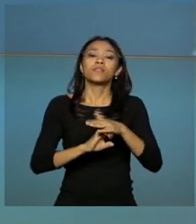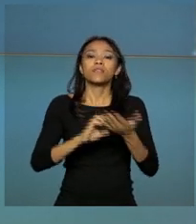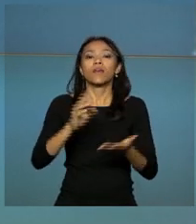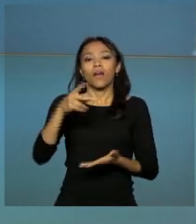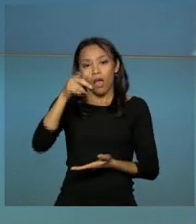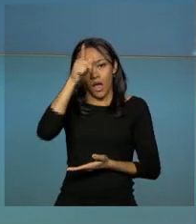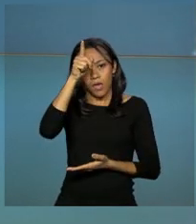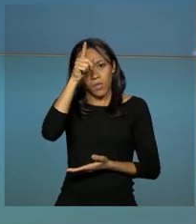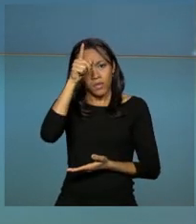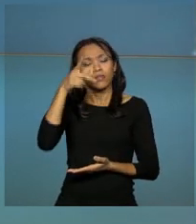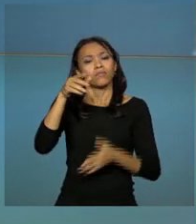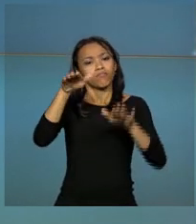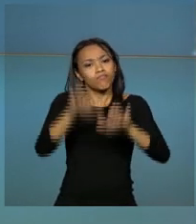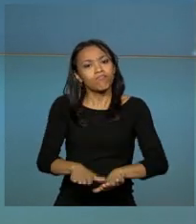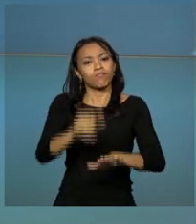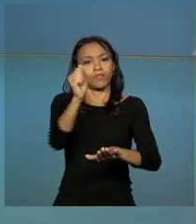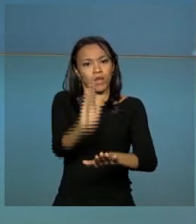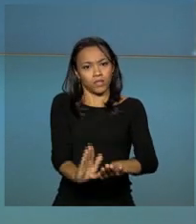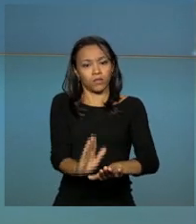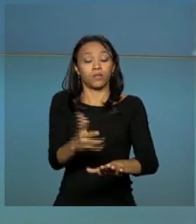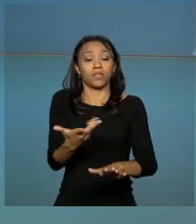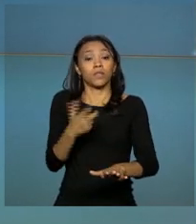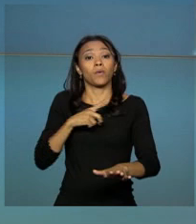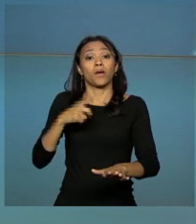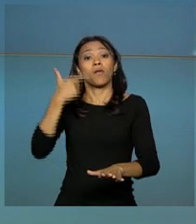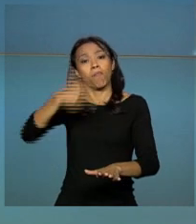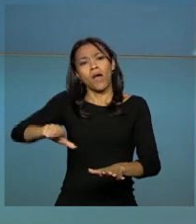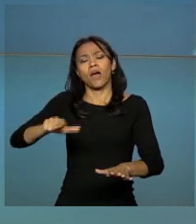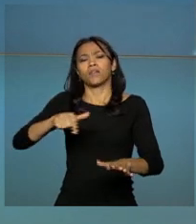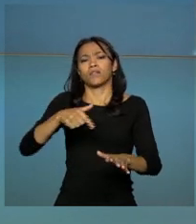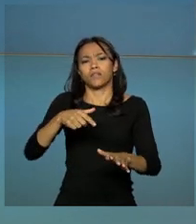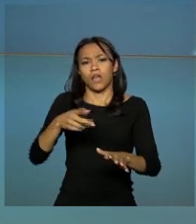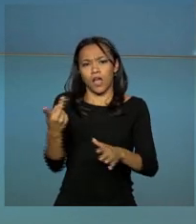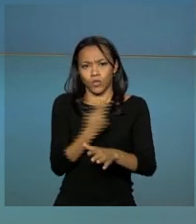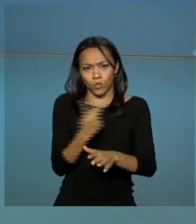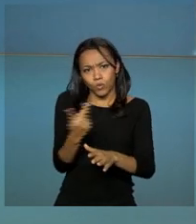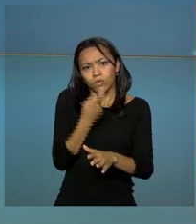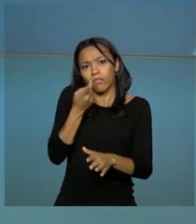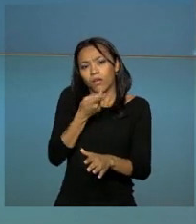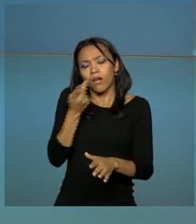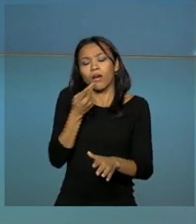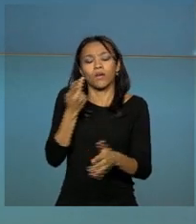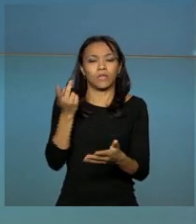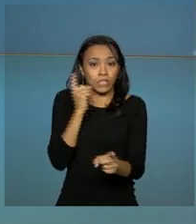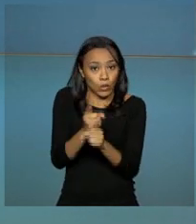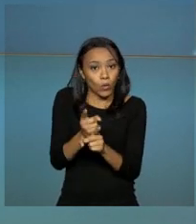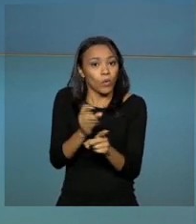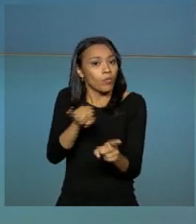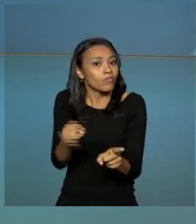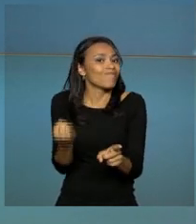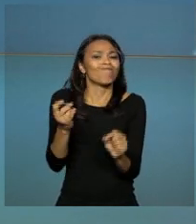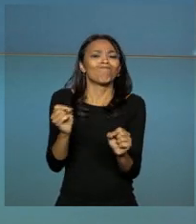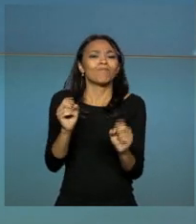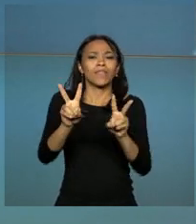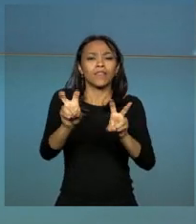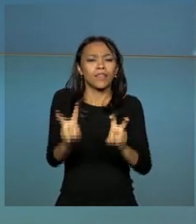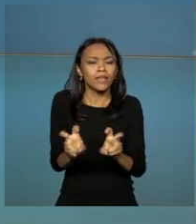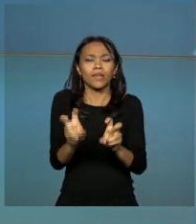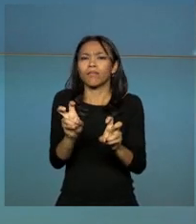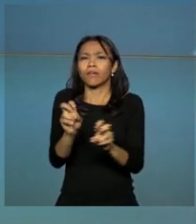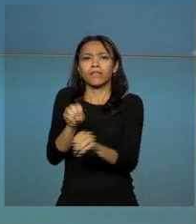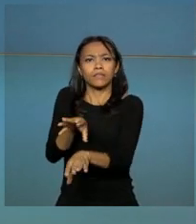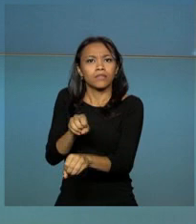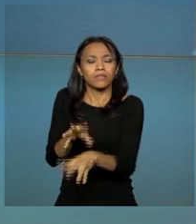solo brasileiro. Mas além das questões comerciais, as duas chefes de governo também aproveitaram este encontro para debater temas